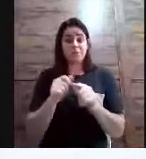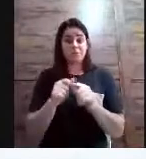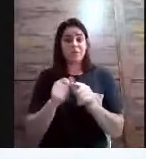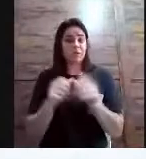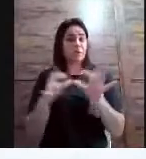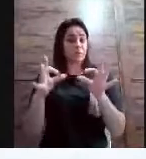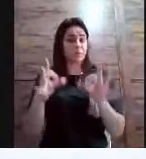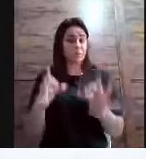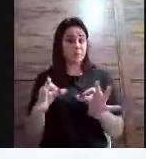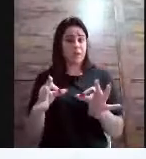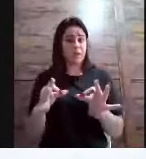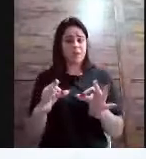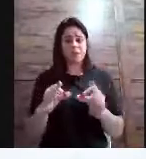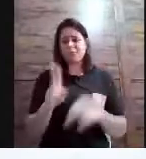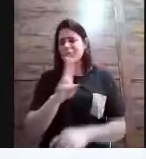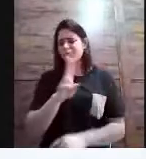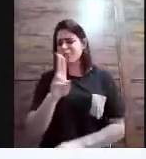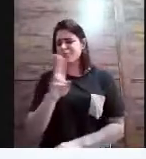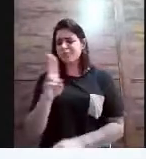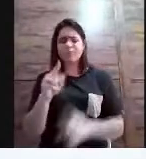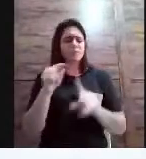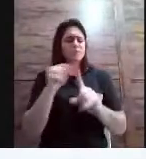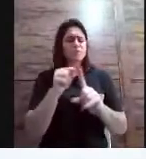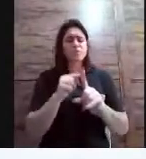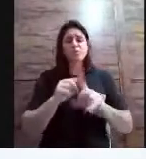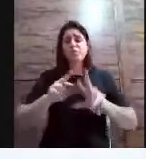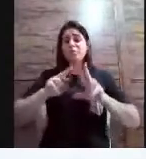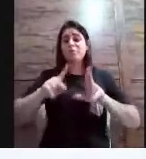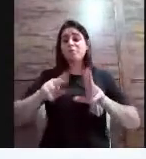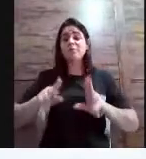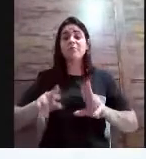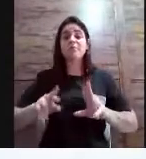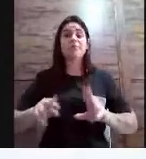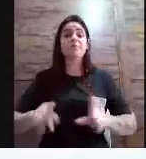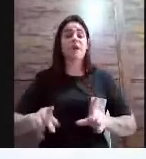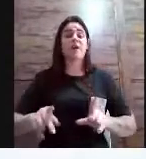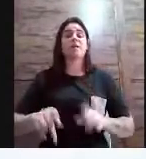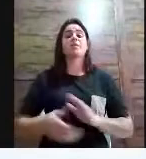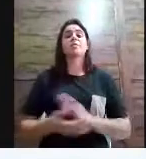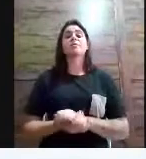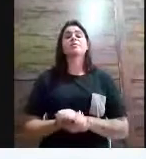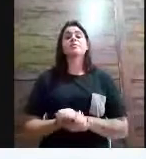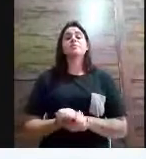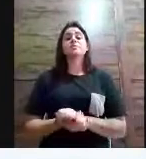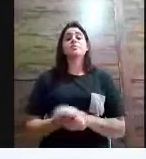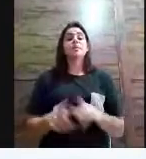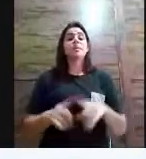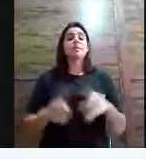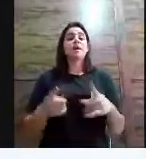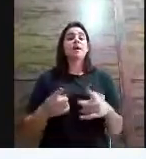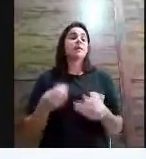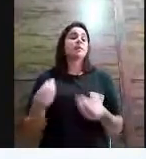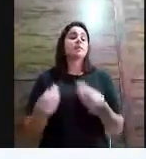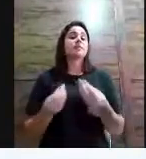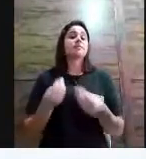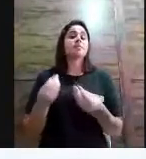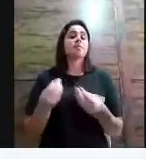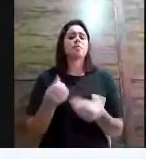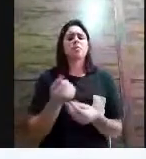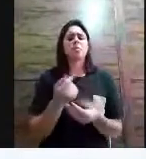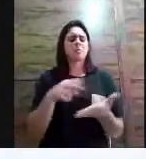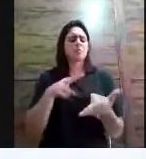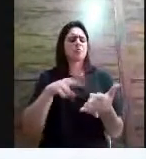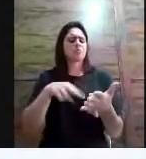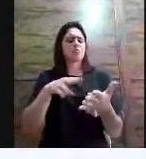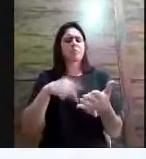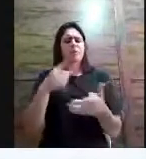nós temos a Sputnik, nós temos a da Pfizer, devo ter perdido algumas aqui, mas depois você me ajuda.